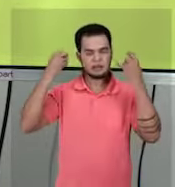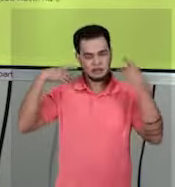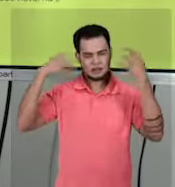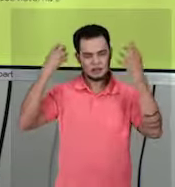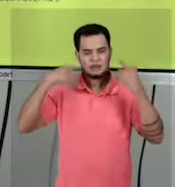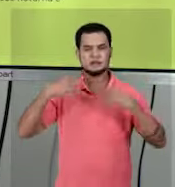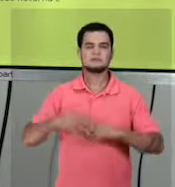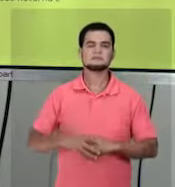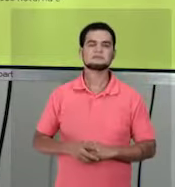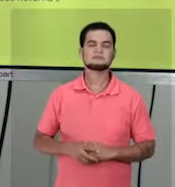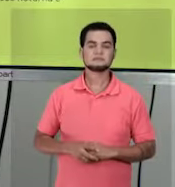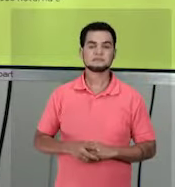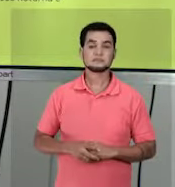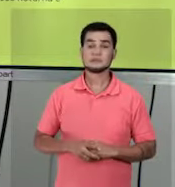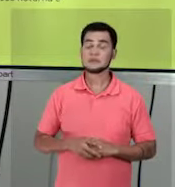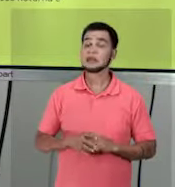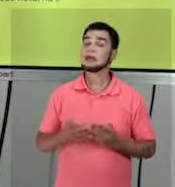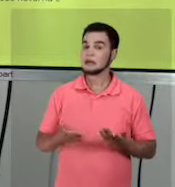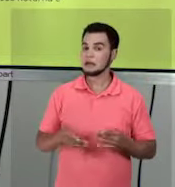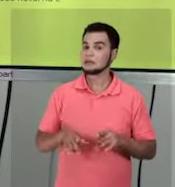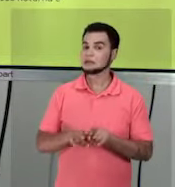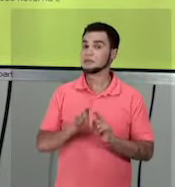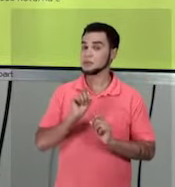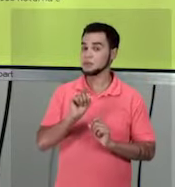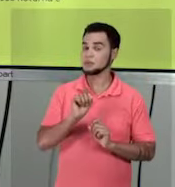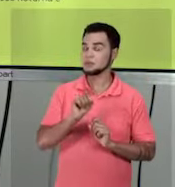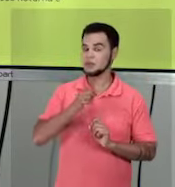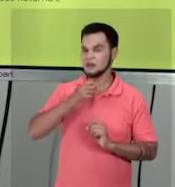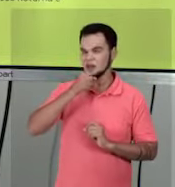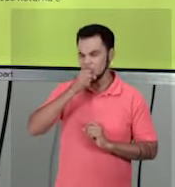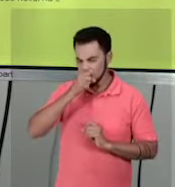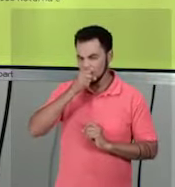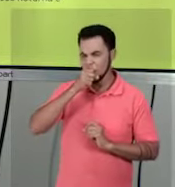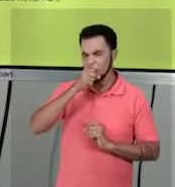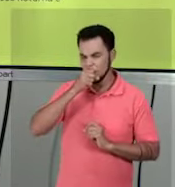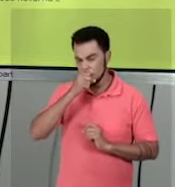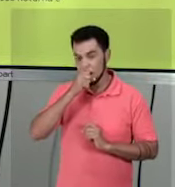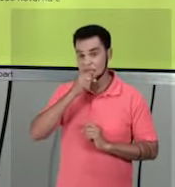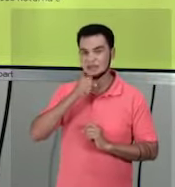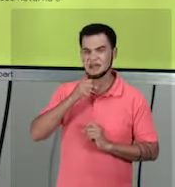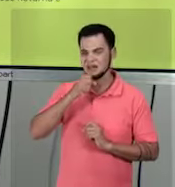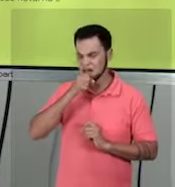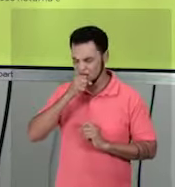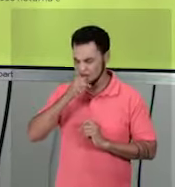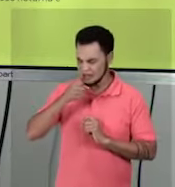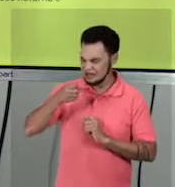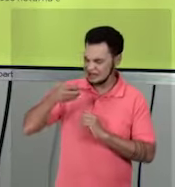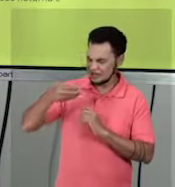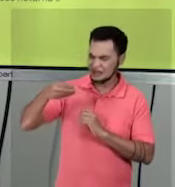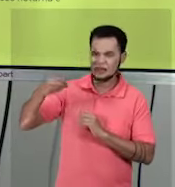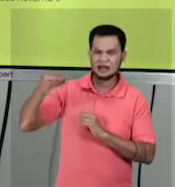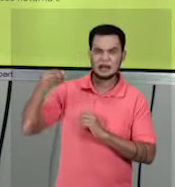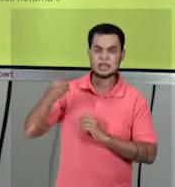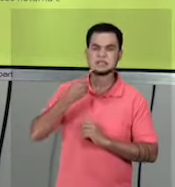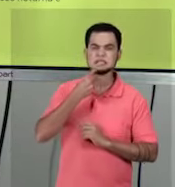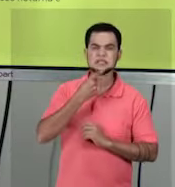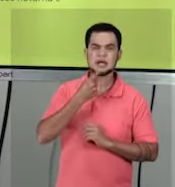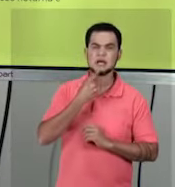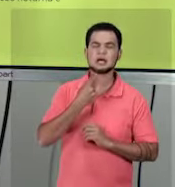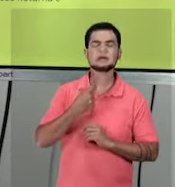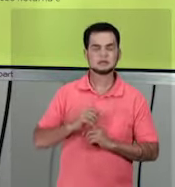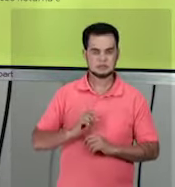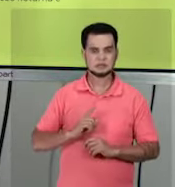Lembrando que a tosse, muitas vezes, são acompanhadas de sangue, que é às vezes até característico para